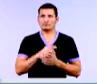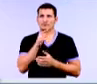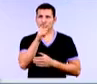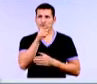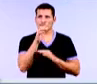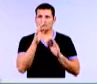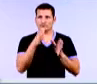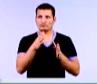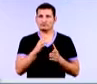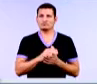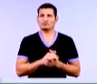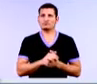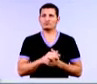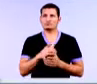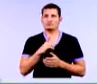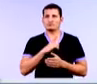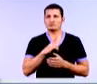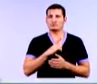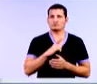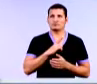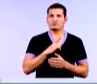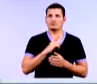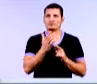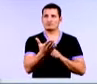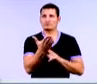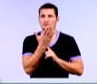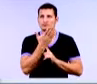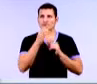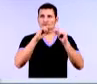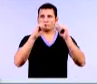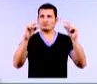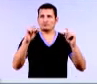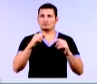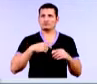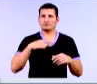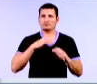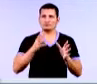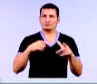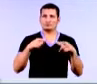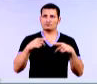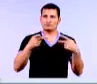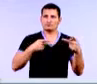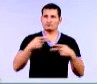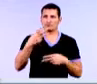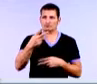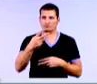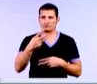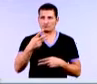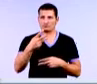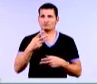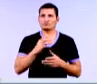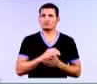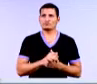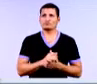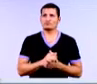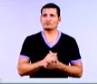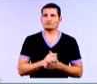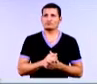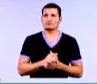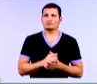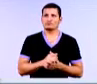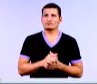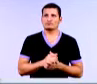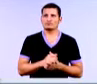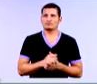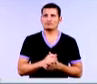define, ele já me dá uma sugestão, porque como eu já estou trabalhando com o projeto 3, ele vai me dar a sugestão de trabalhar com o projeto 3. Mas vamos